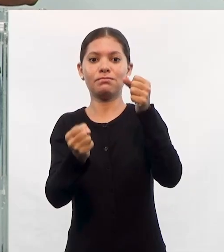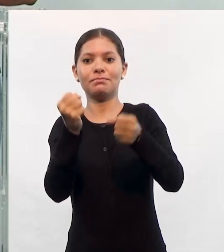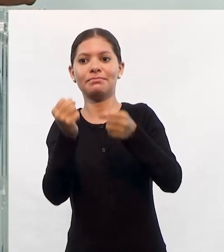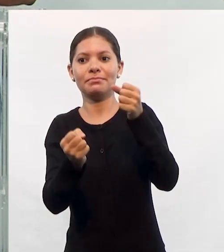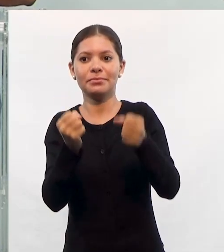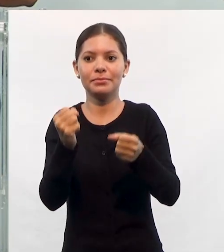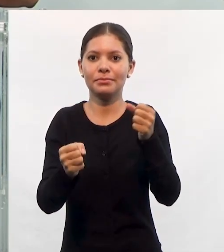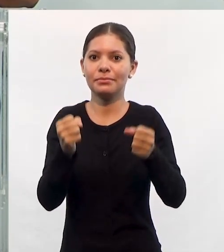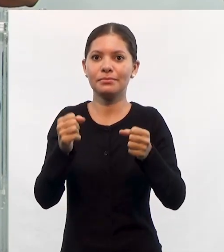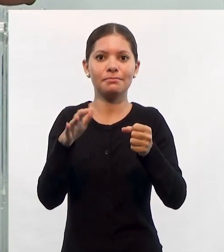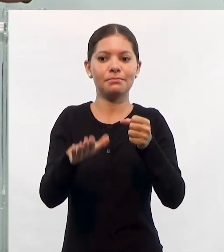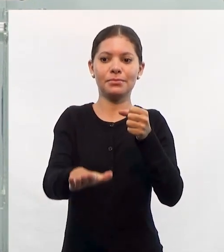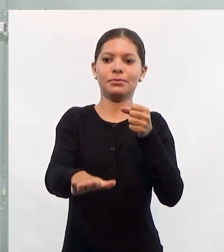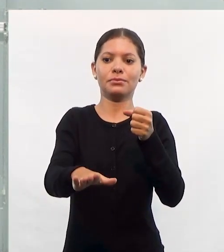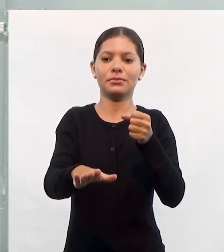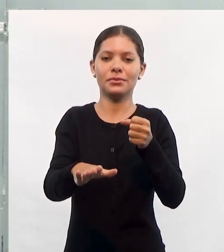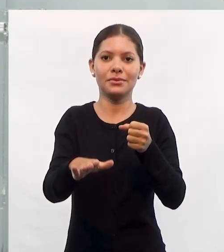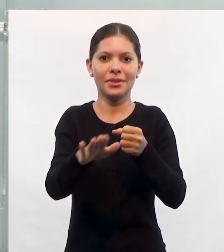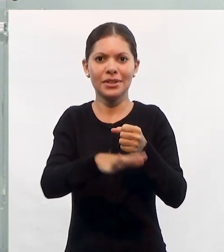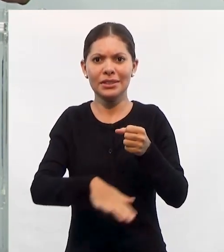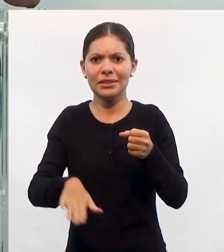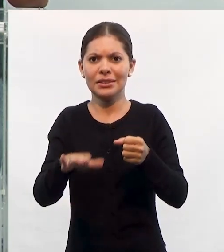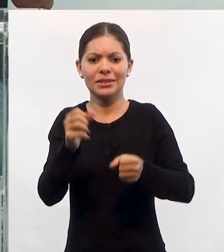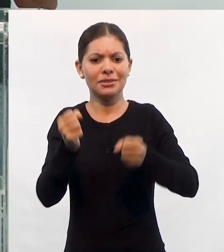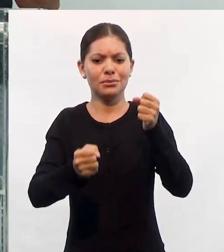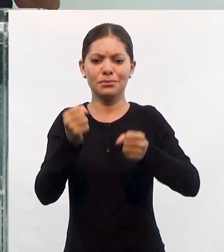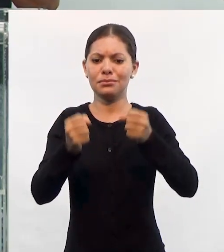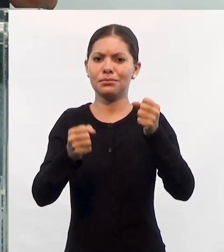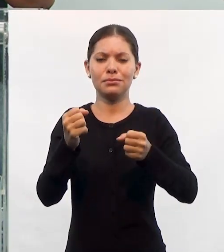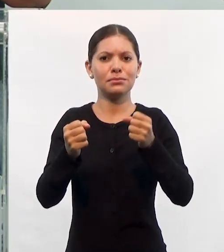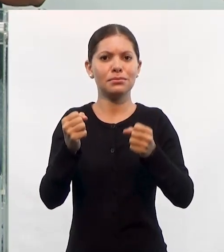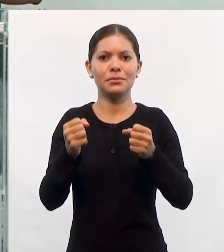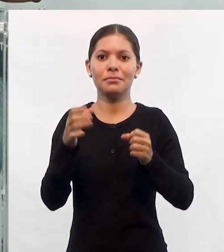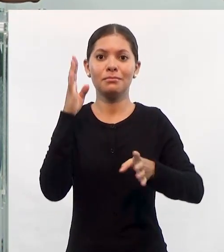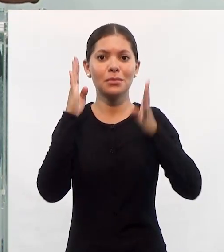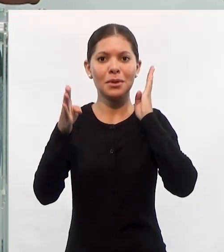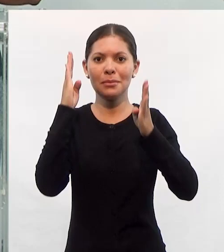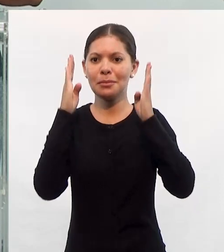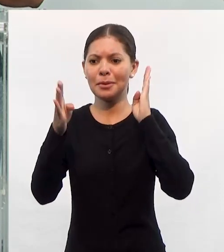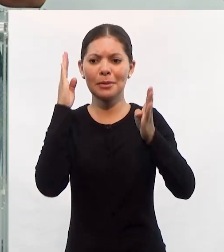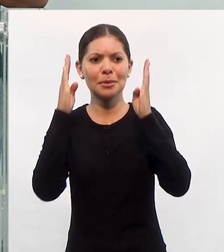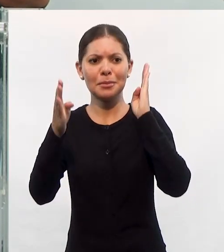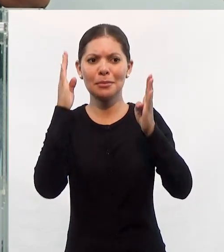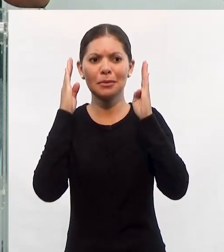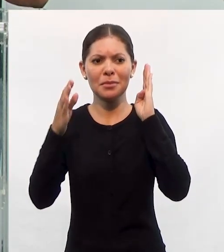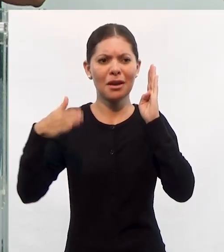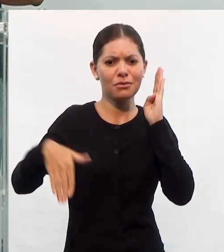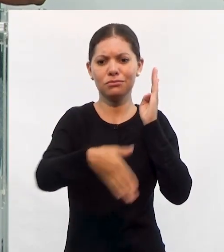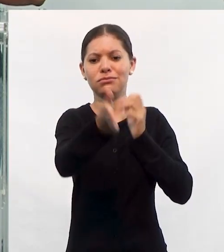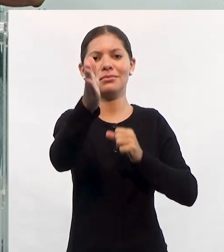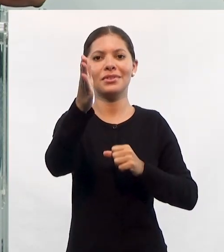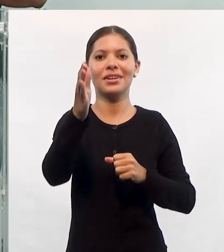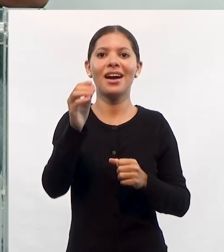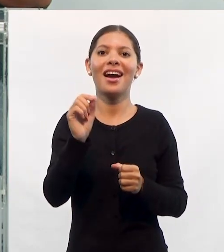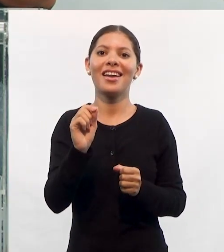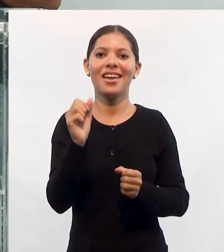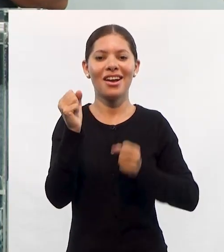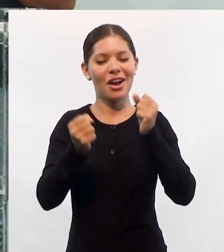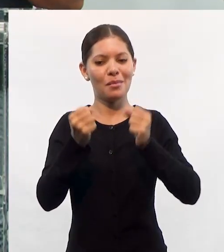acelerador o tempo todo, ele atropela buracos, aí nós vamos ter um outro problema. O caminhão vai quebrar mais